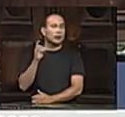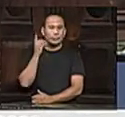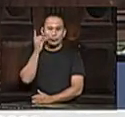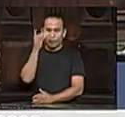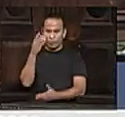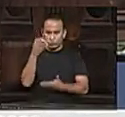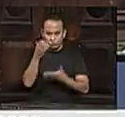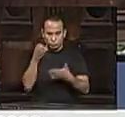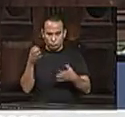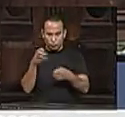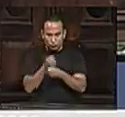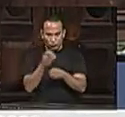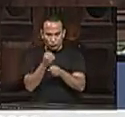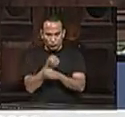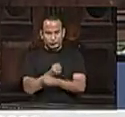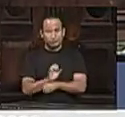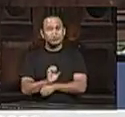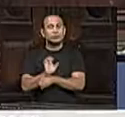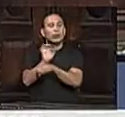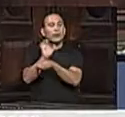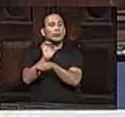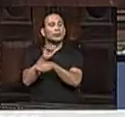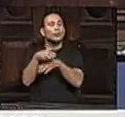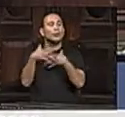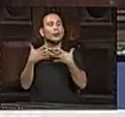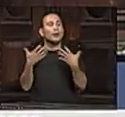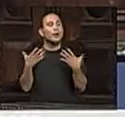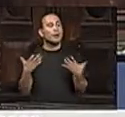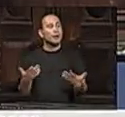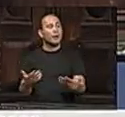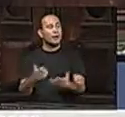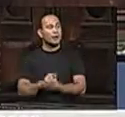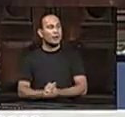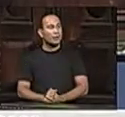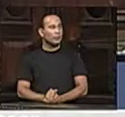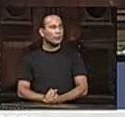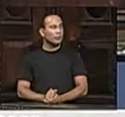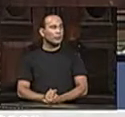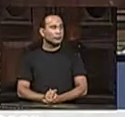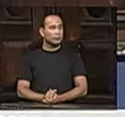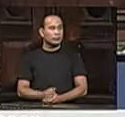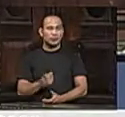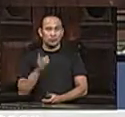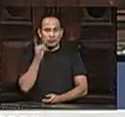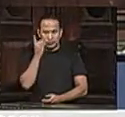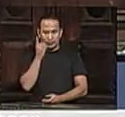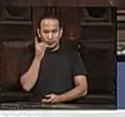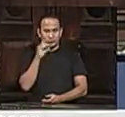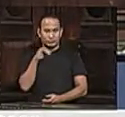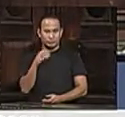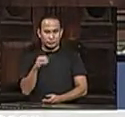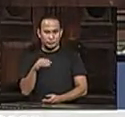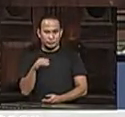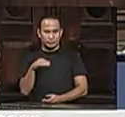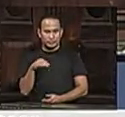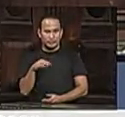Estado, sobre qual é o conceito, deputado Jânio Mendes, de despesa pública.